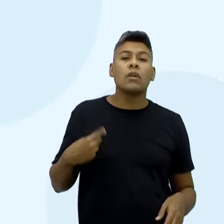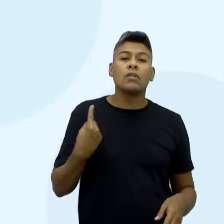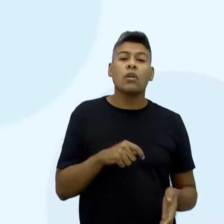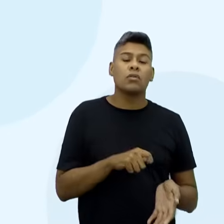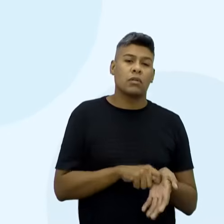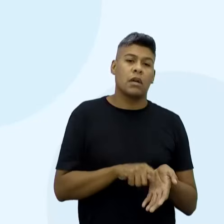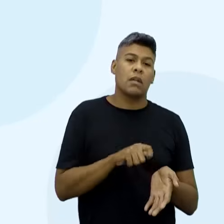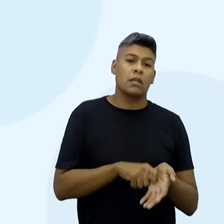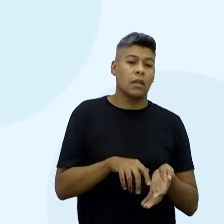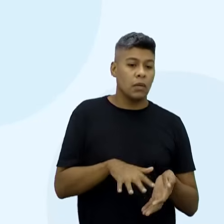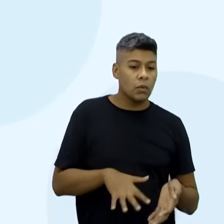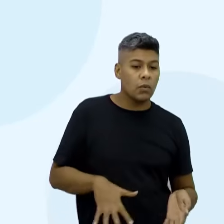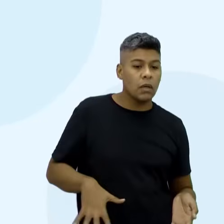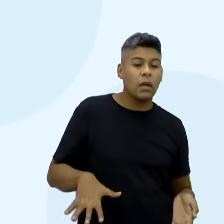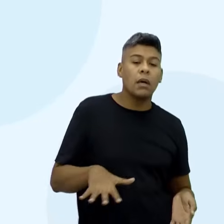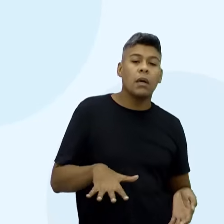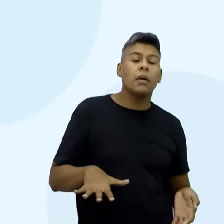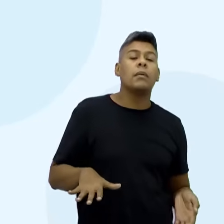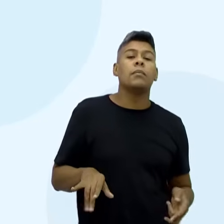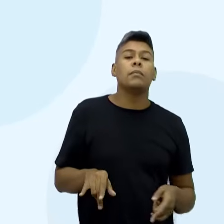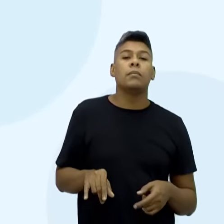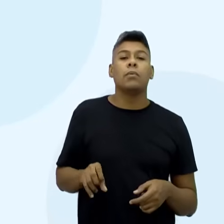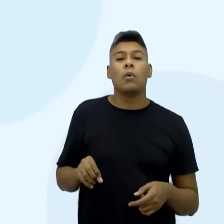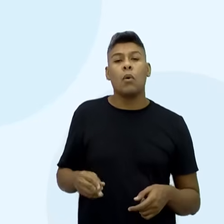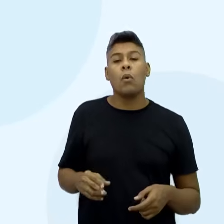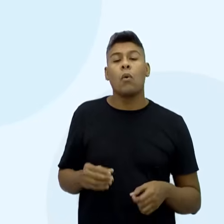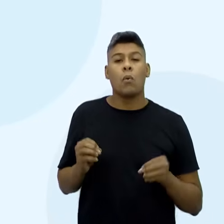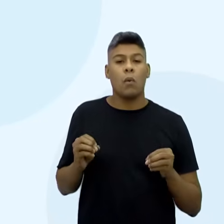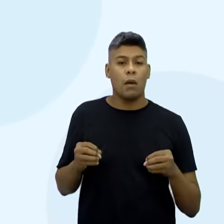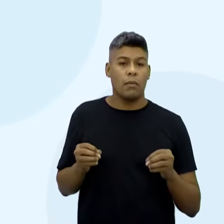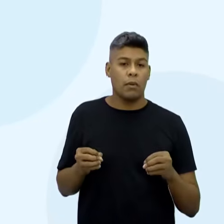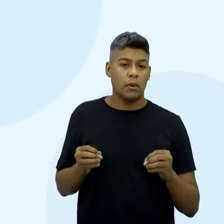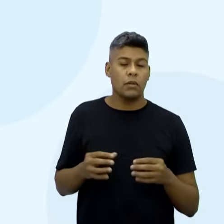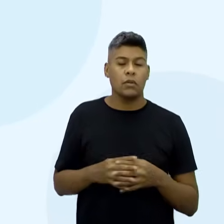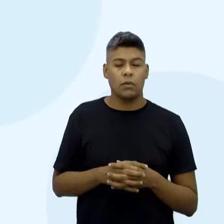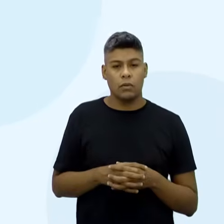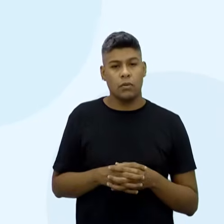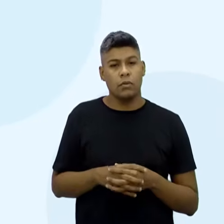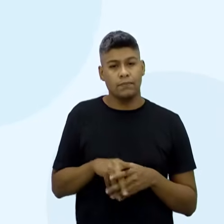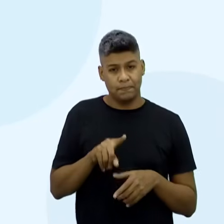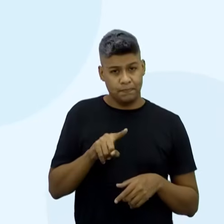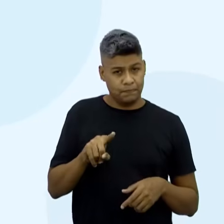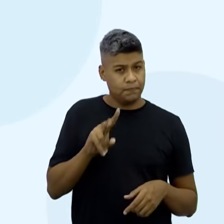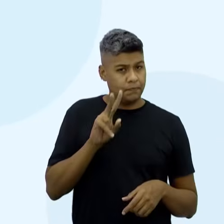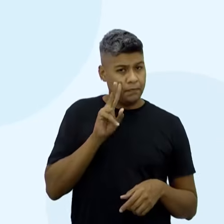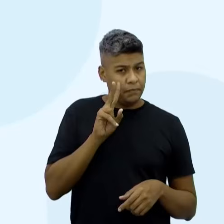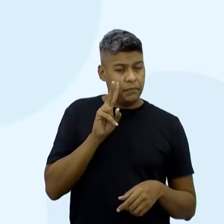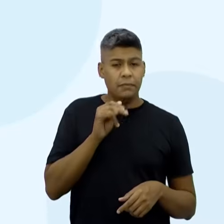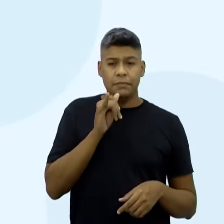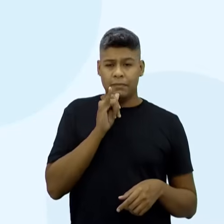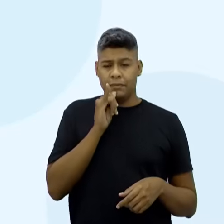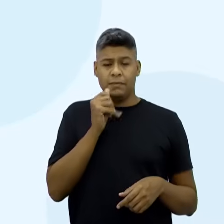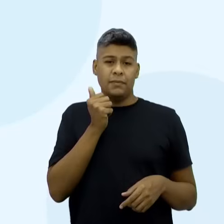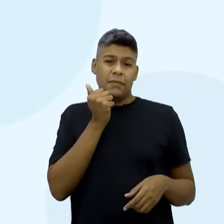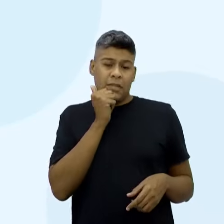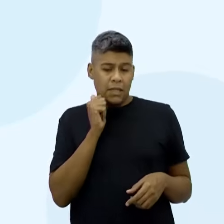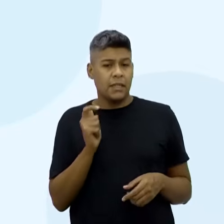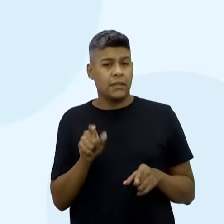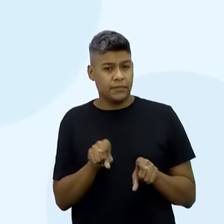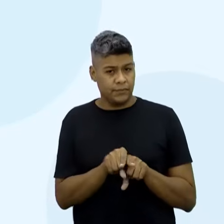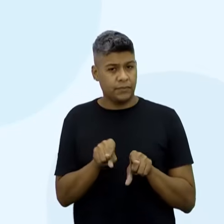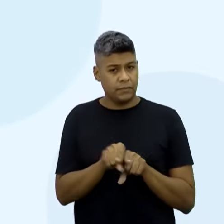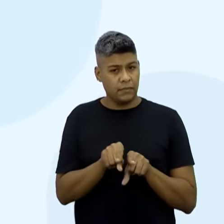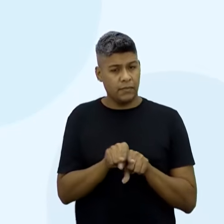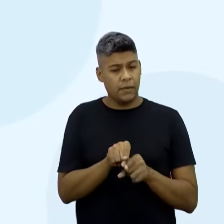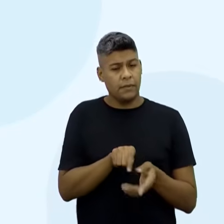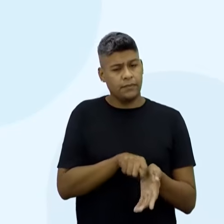caderno de campo ou o nosso caderno de laboratório, né? Se vocês se lembram, por exemplo, um cientista,